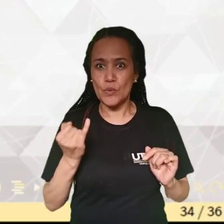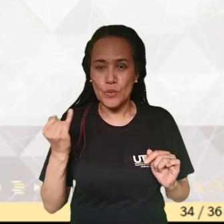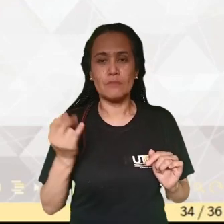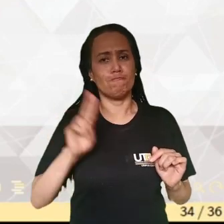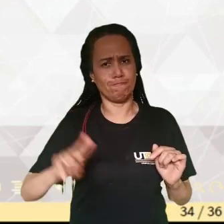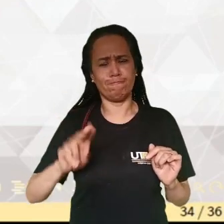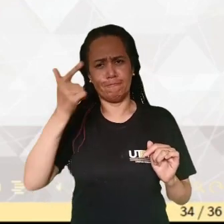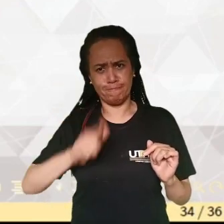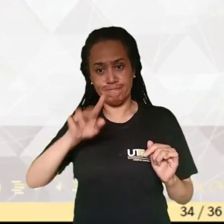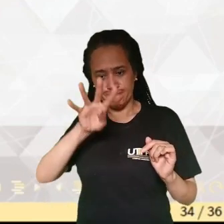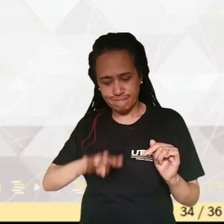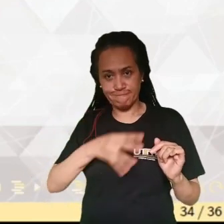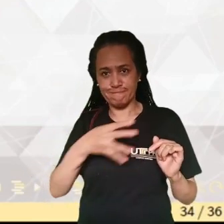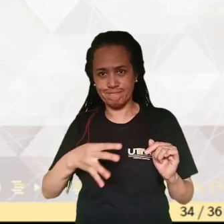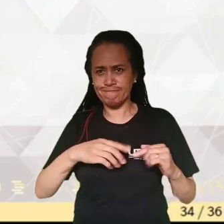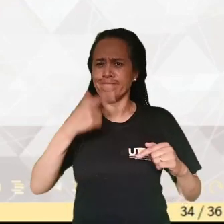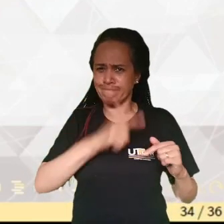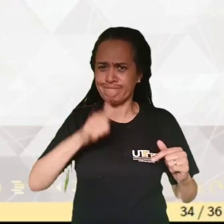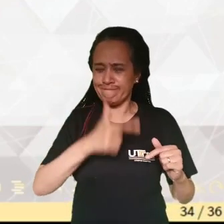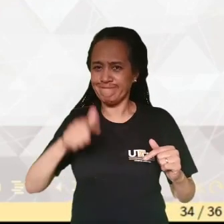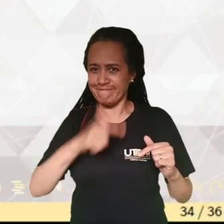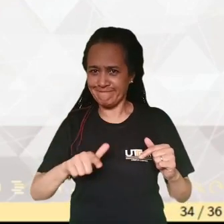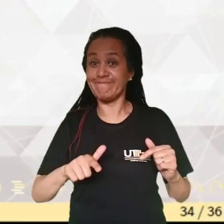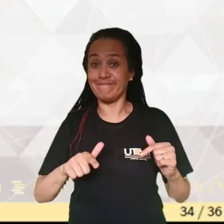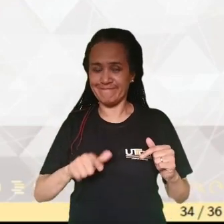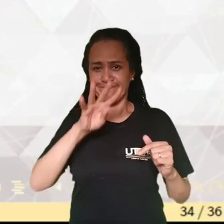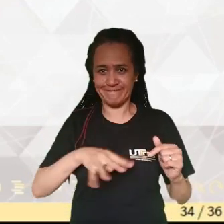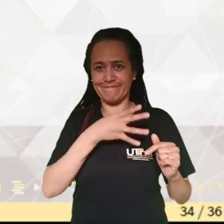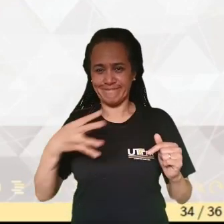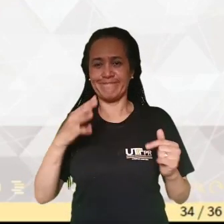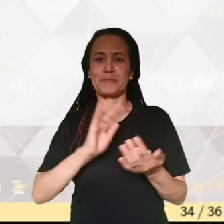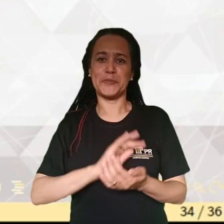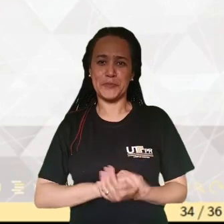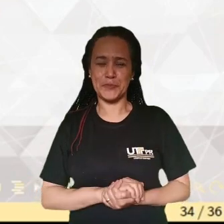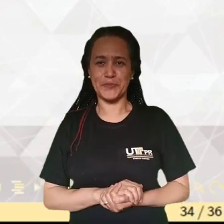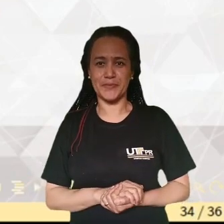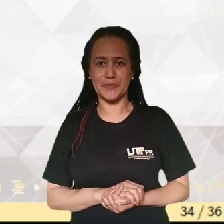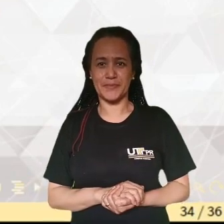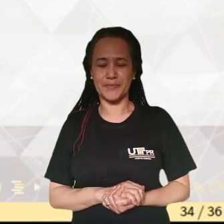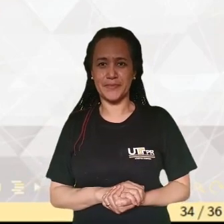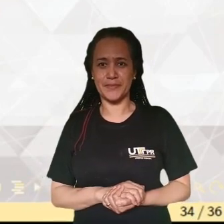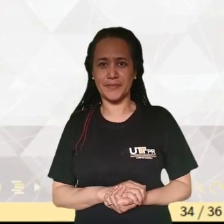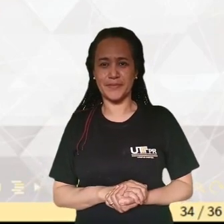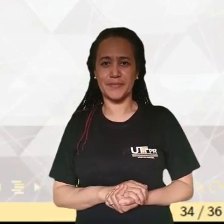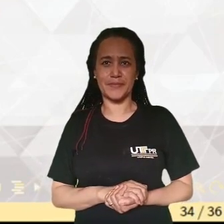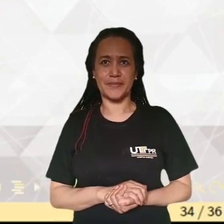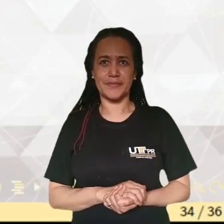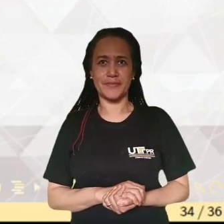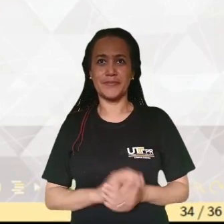futuramente, como eu comentei agora há pouco, ele vai ser muito utilizado em tabelas de frequência, histogramas e assim por